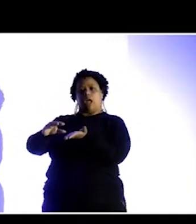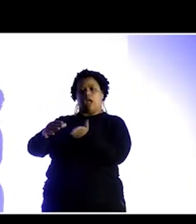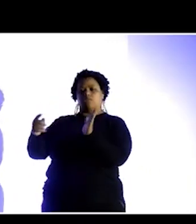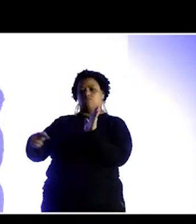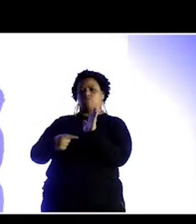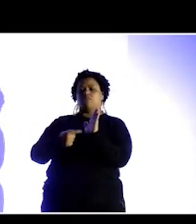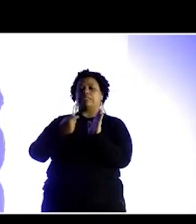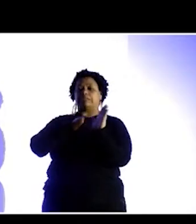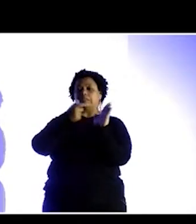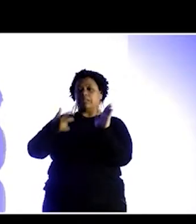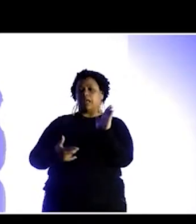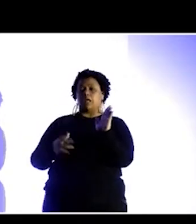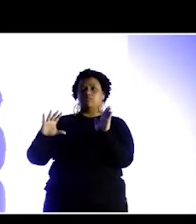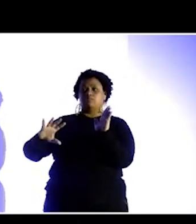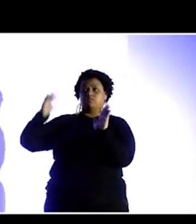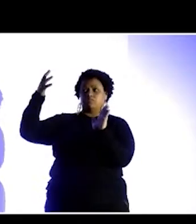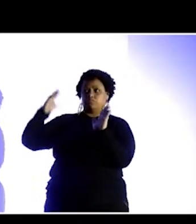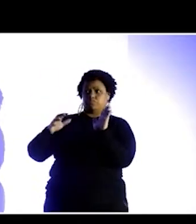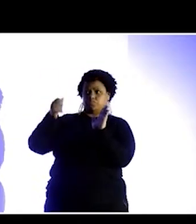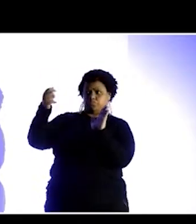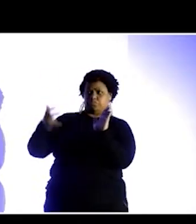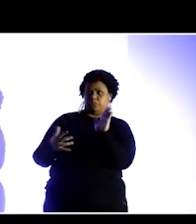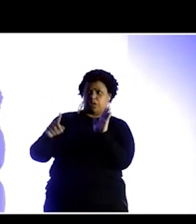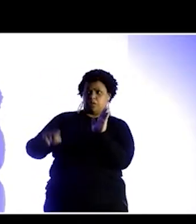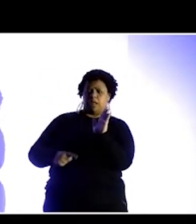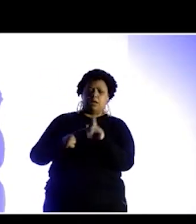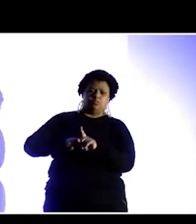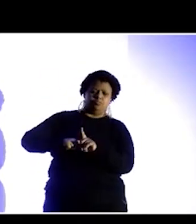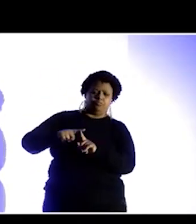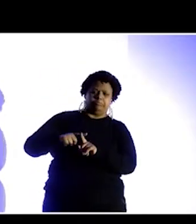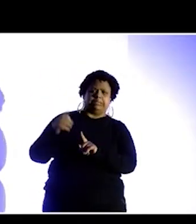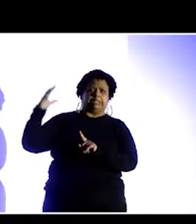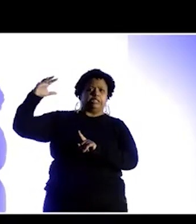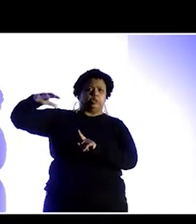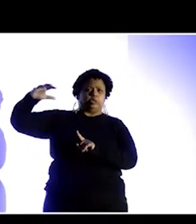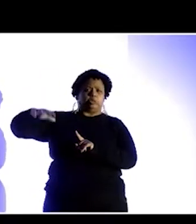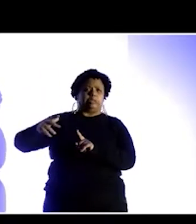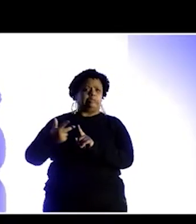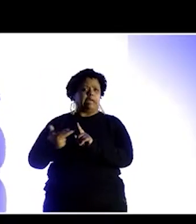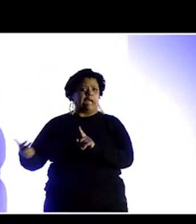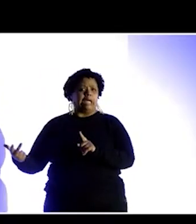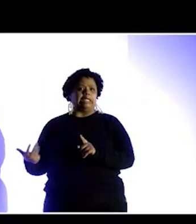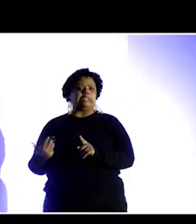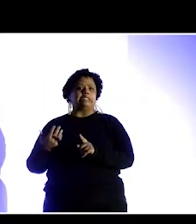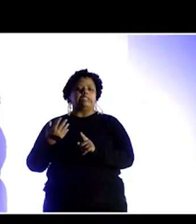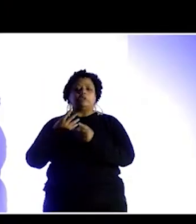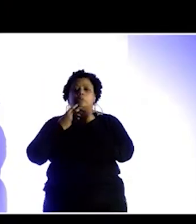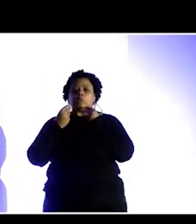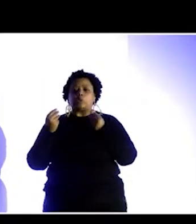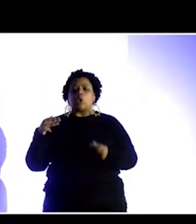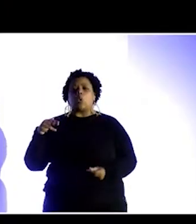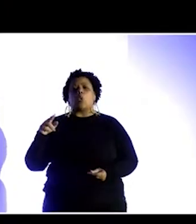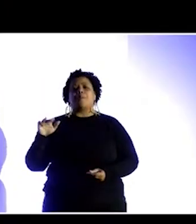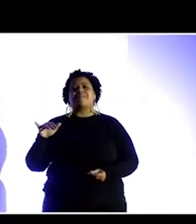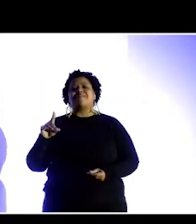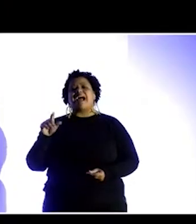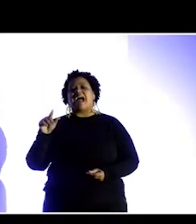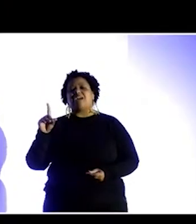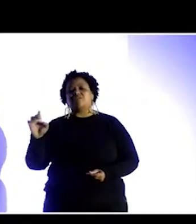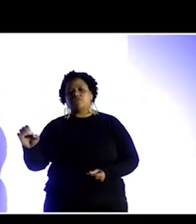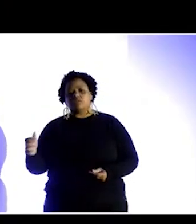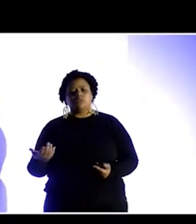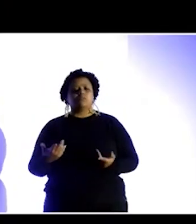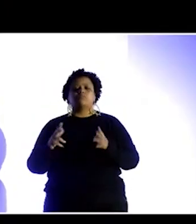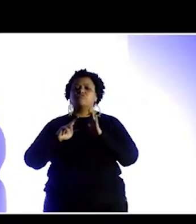de clima, né, e aqui eu estou falando de temperatura, precipitação, umidade, enfim, uma série de